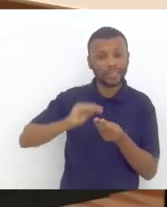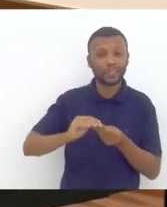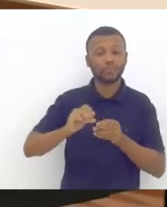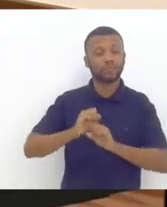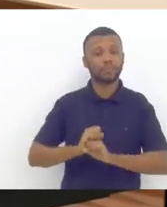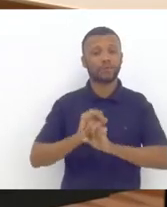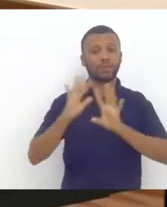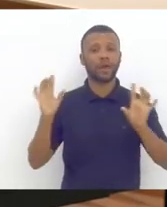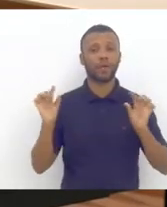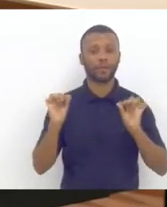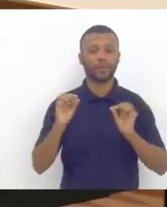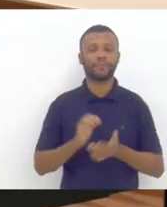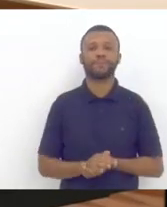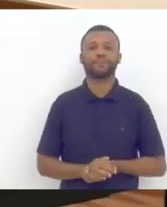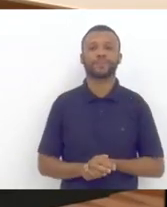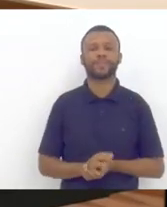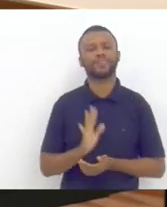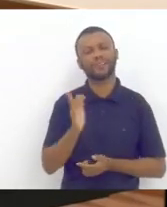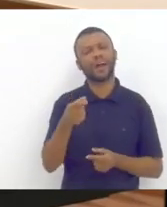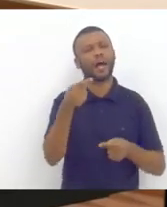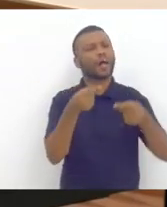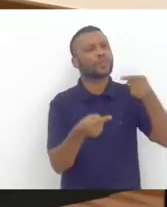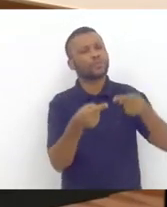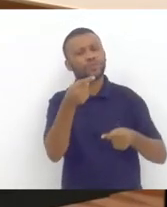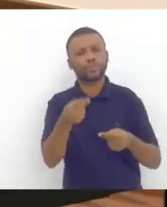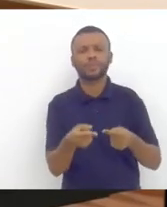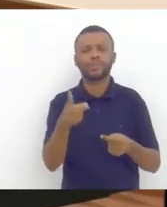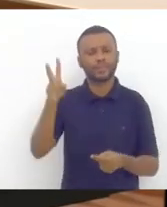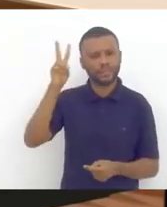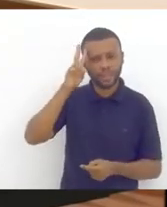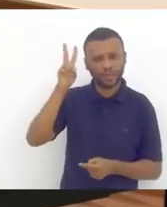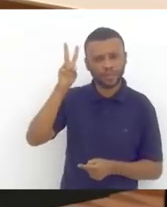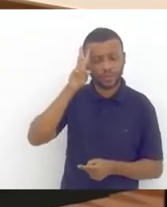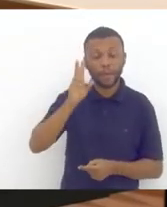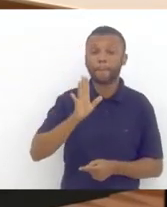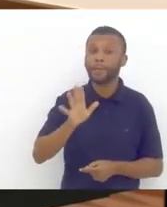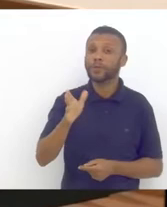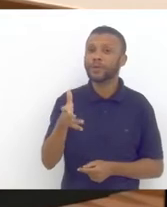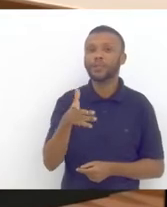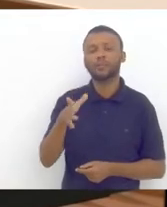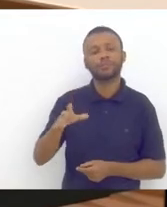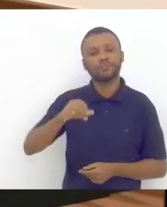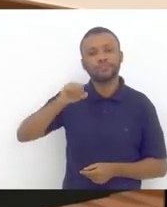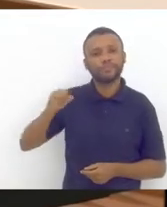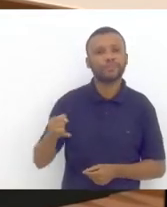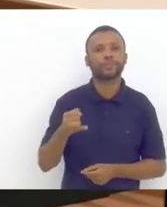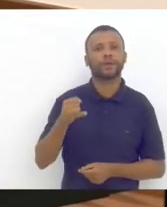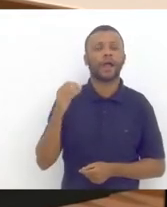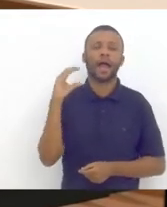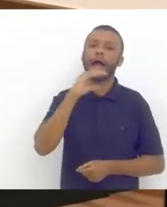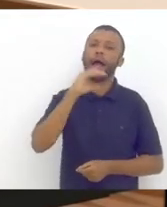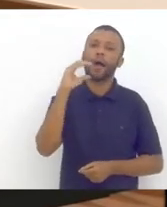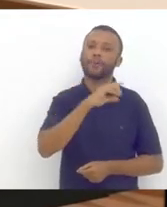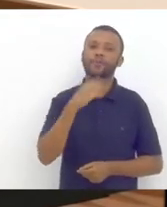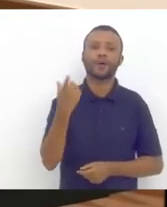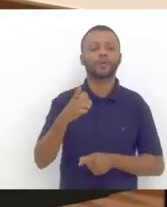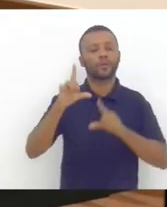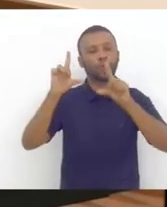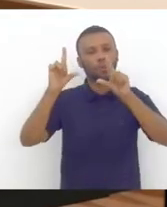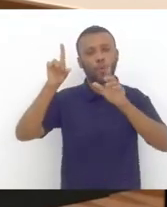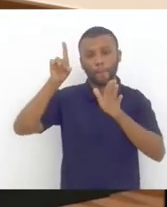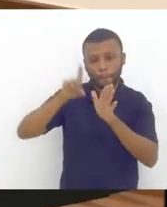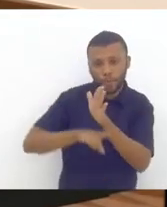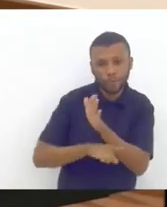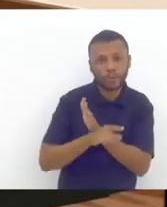vocês já discutiram isso na segunda-feira, mas eu gostaria de retomar rapidamente. Se nós tivéssemos a diminuição dos 75